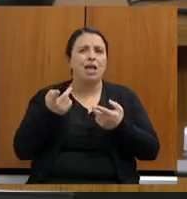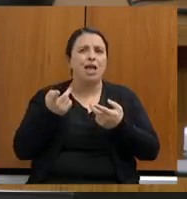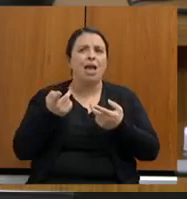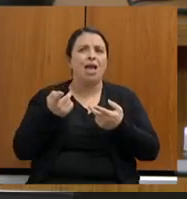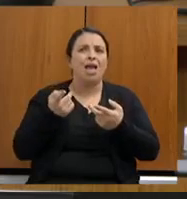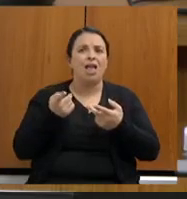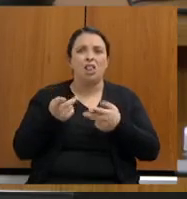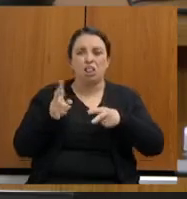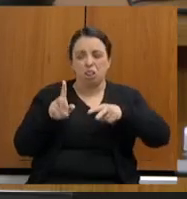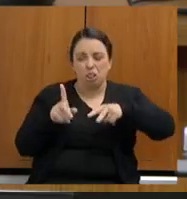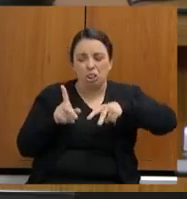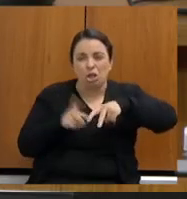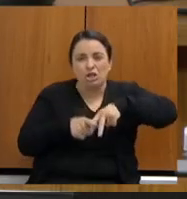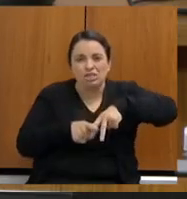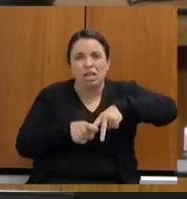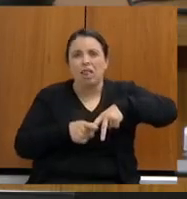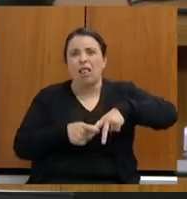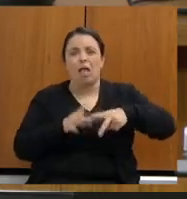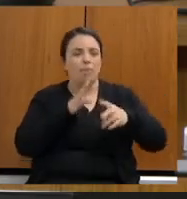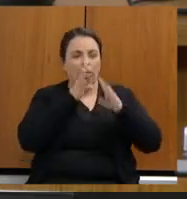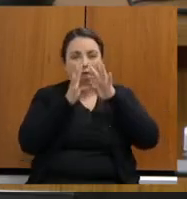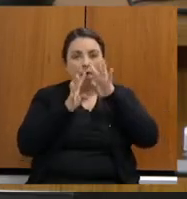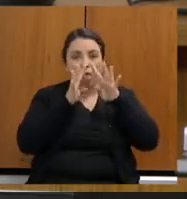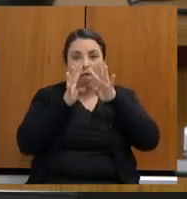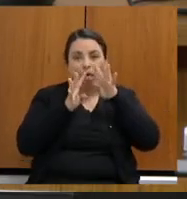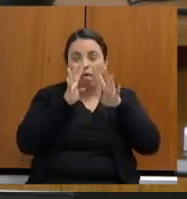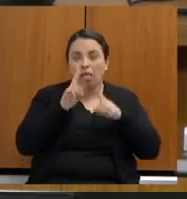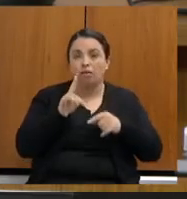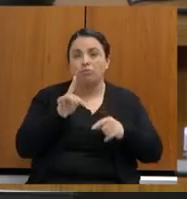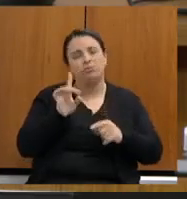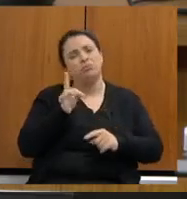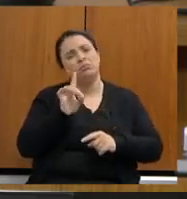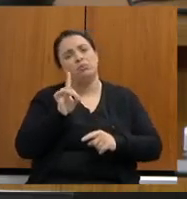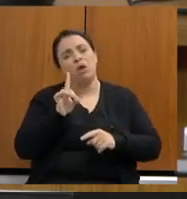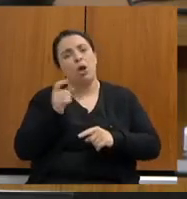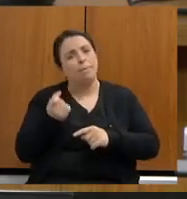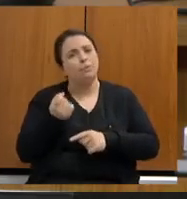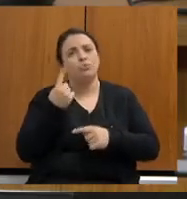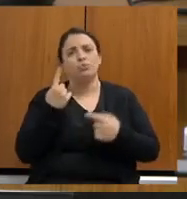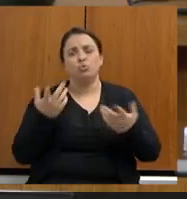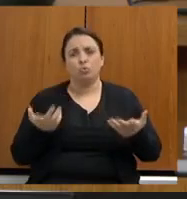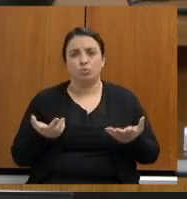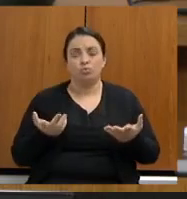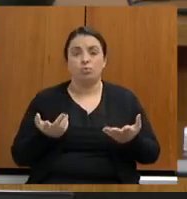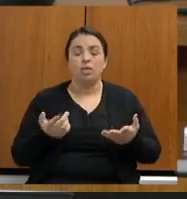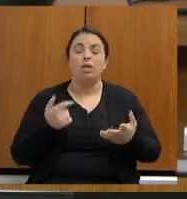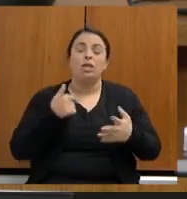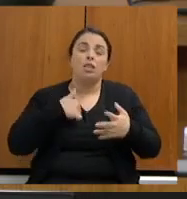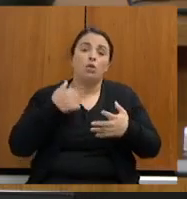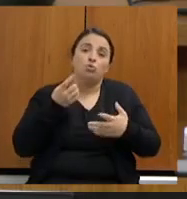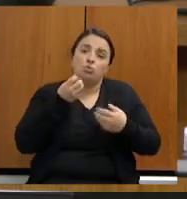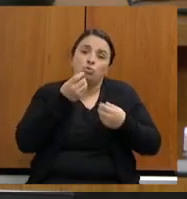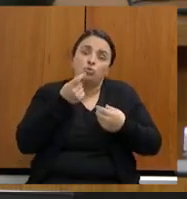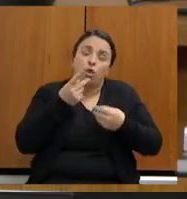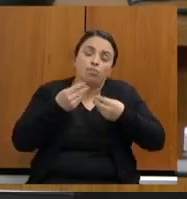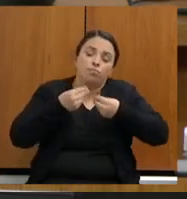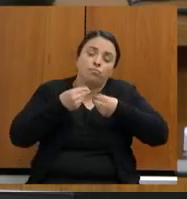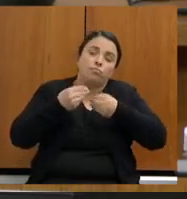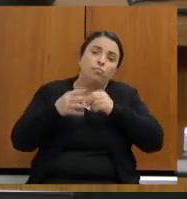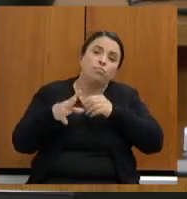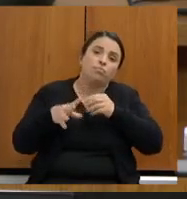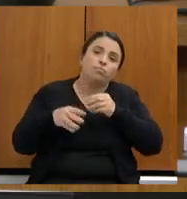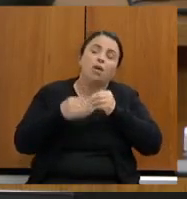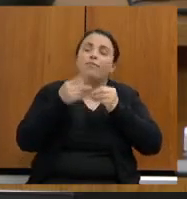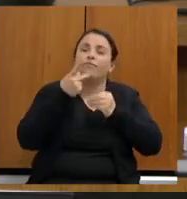eletrônica Isso é um absurdo eu não queria só dizer que eu não tô inscrito nos